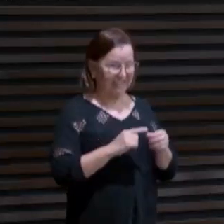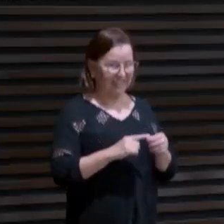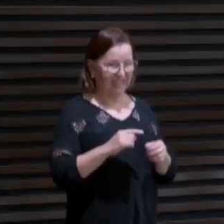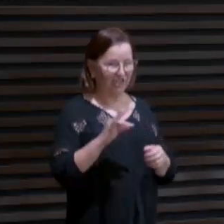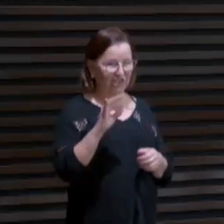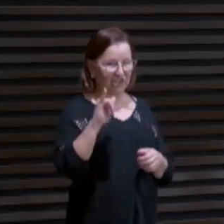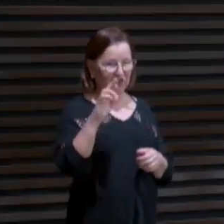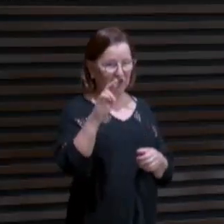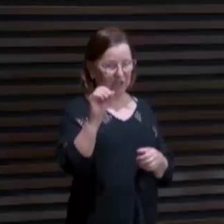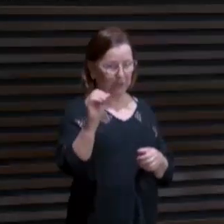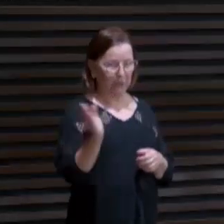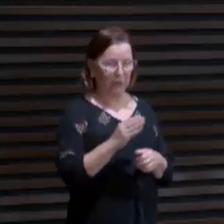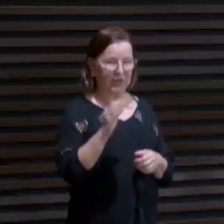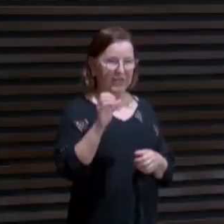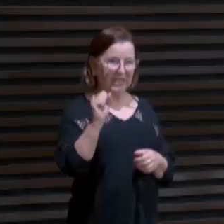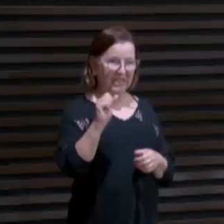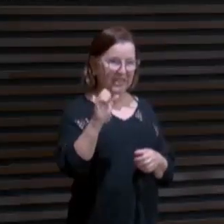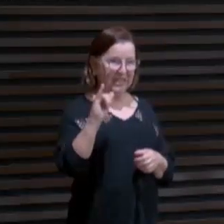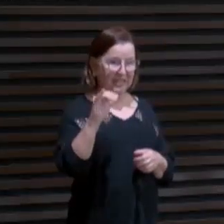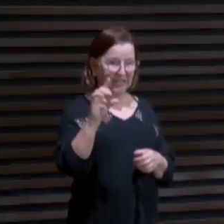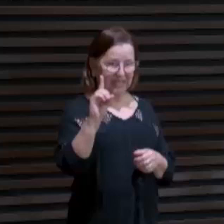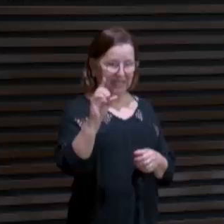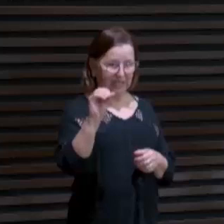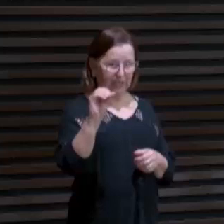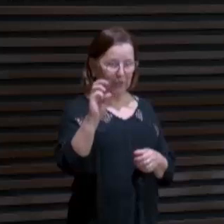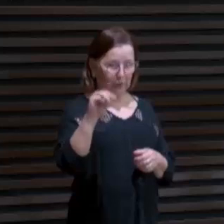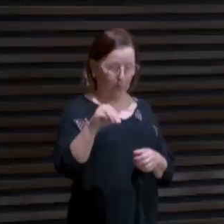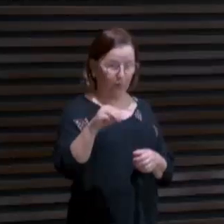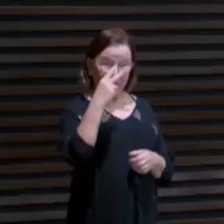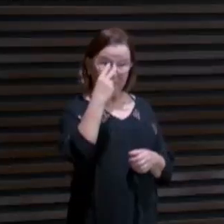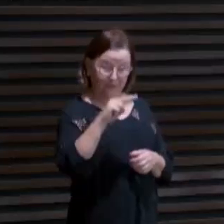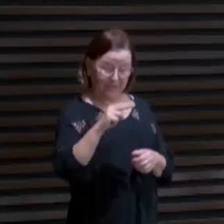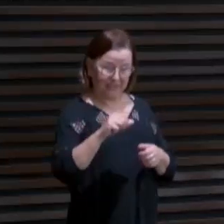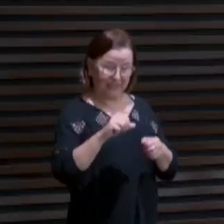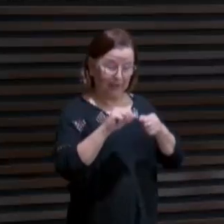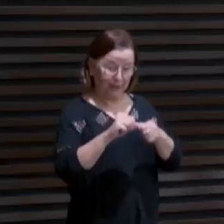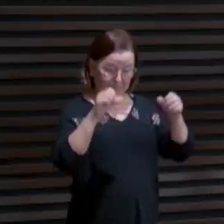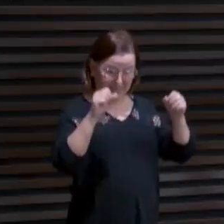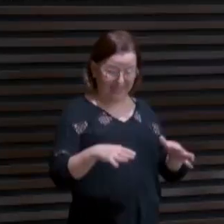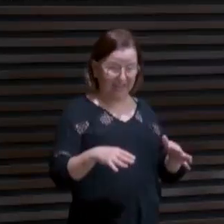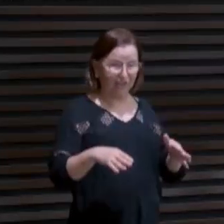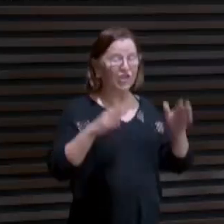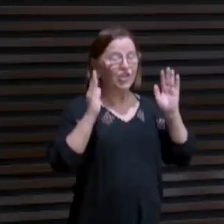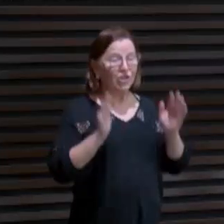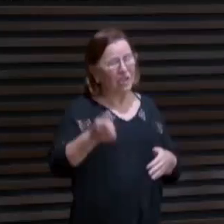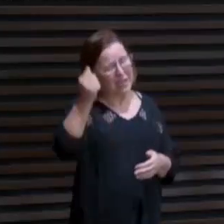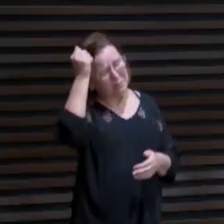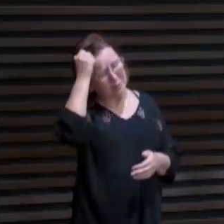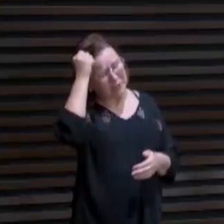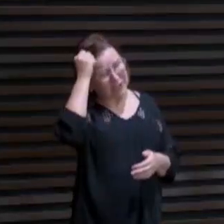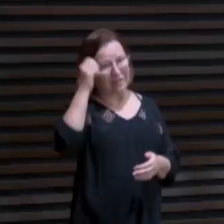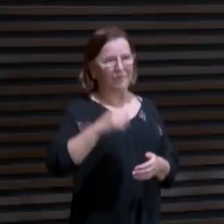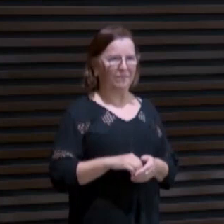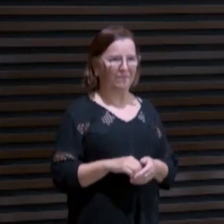milagres que em vós se fizeram, há muito tempo elas se teriam arrependido com pano de saco e cinza. Jesus pegou